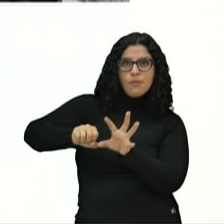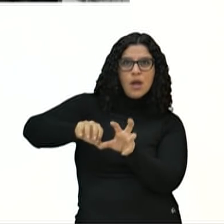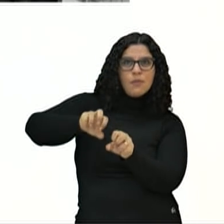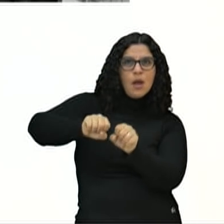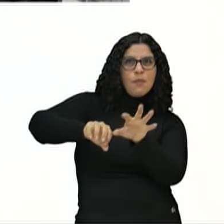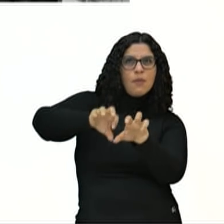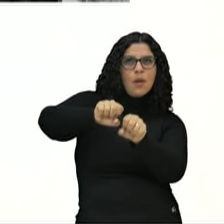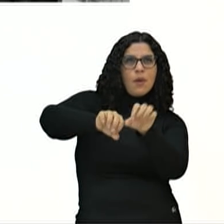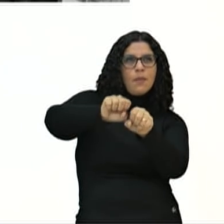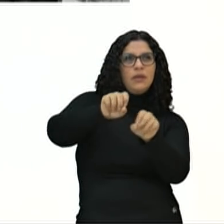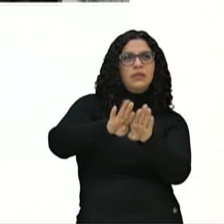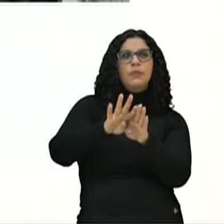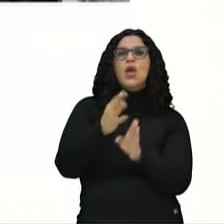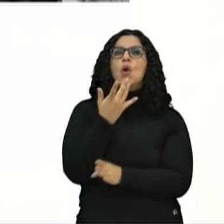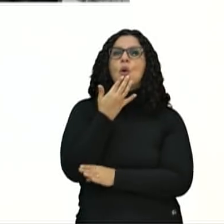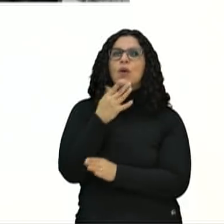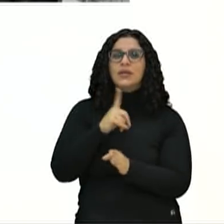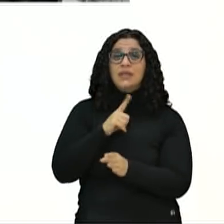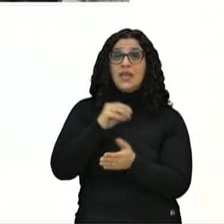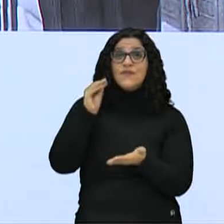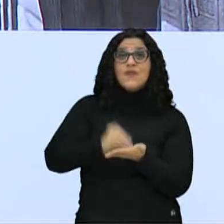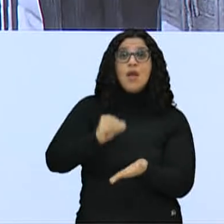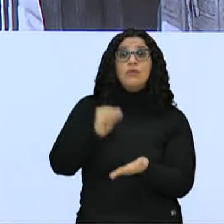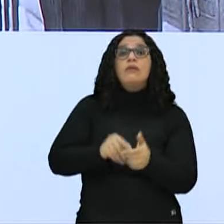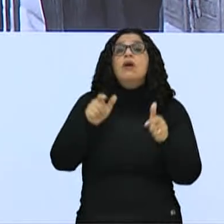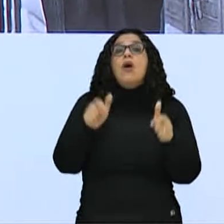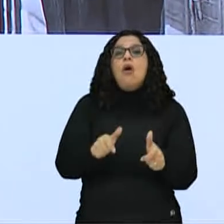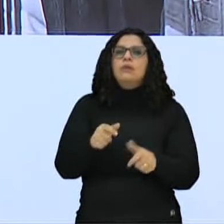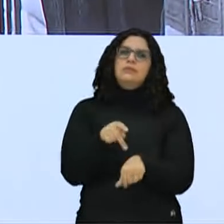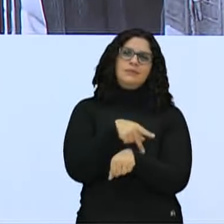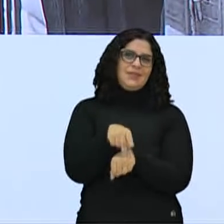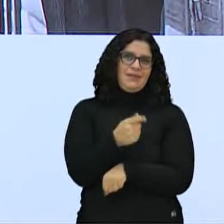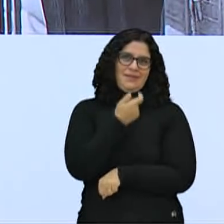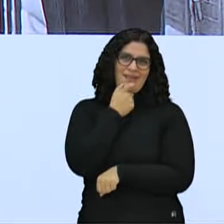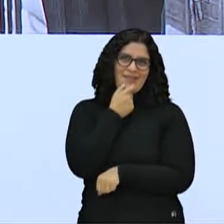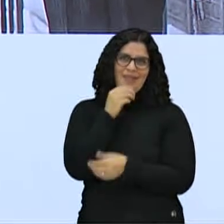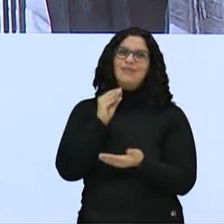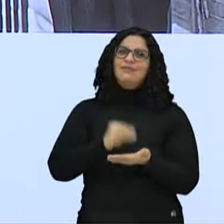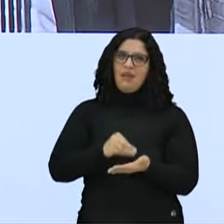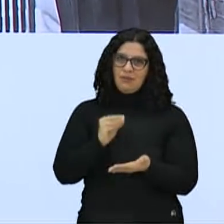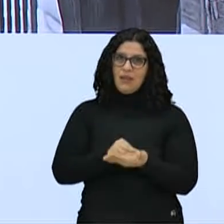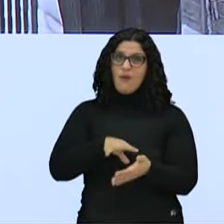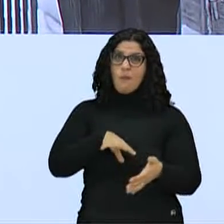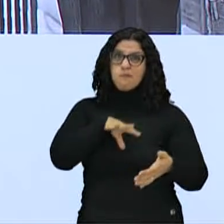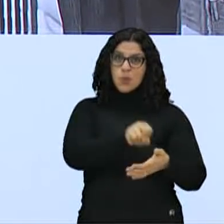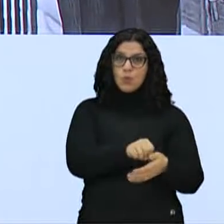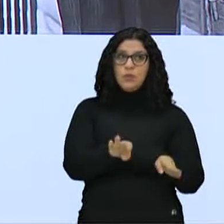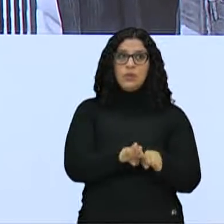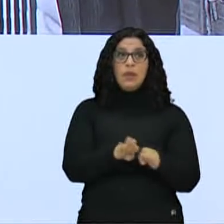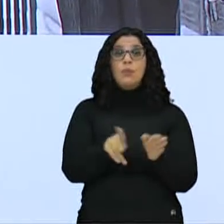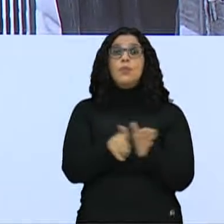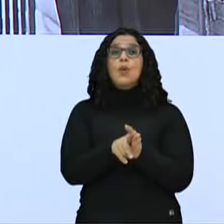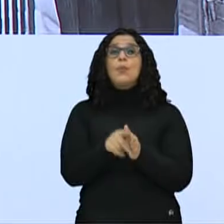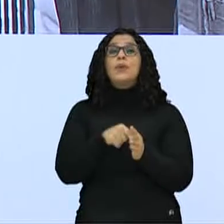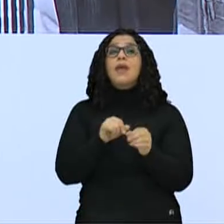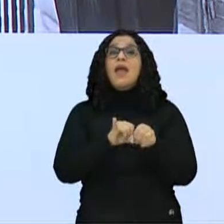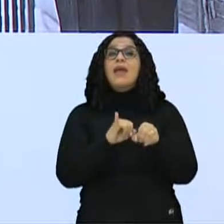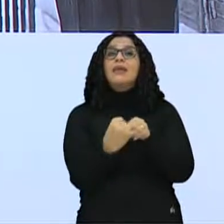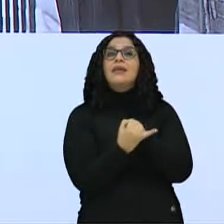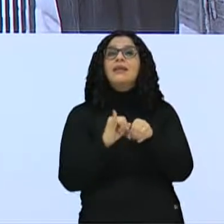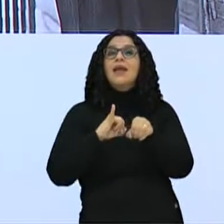aqui pintadinhos. Faltava então desses grandes países a Inglaterra, esse arquipélago. Por